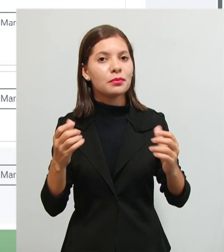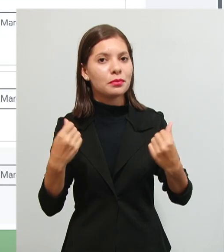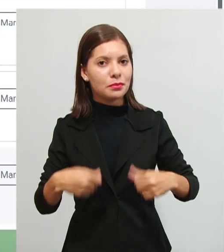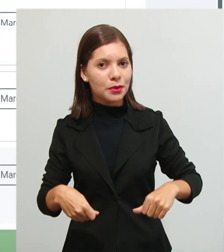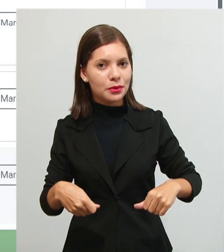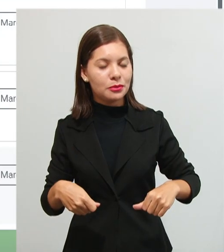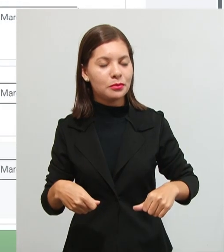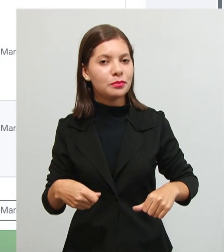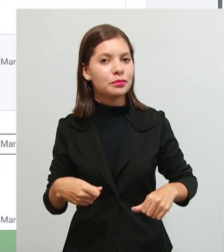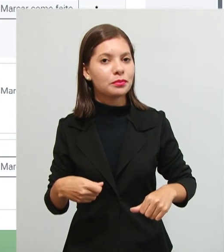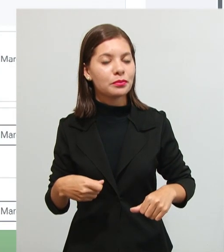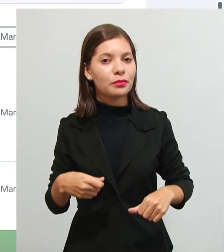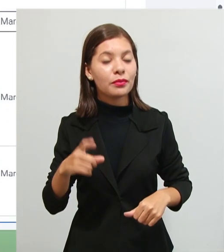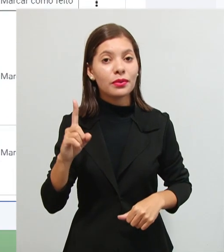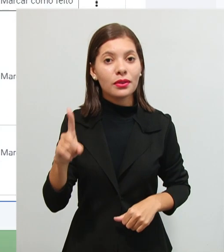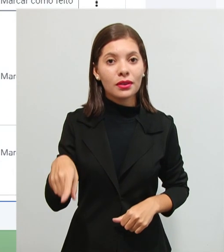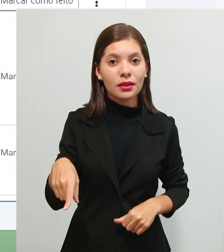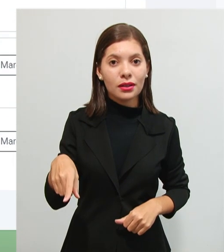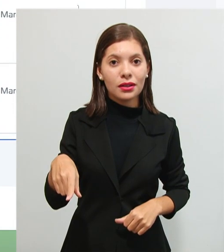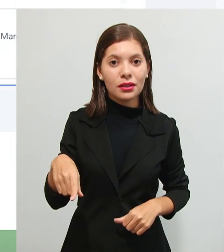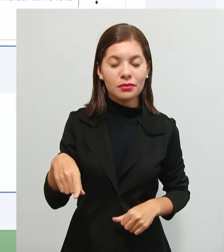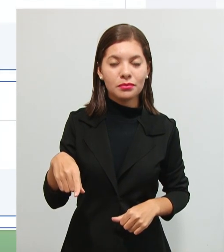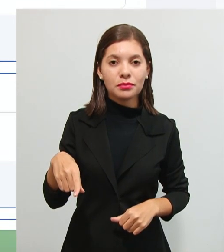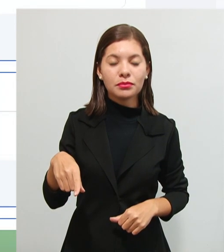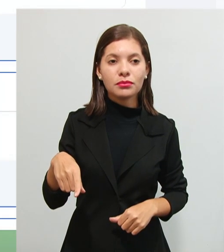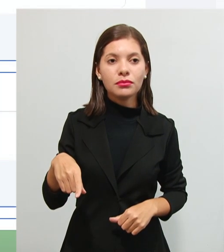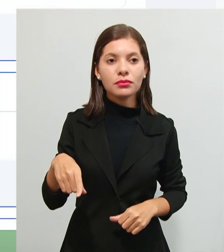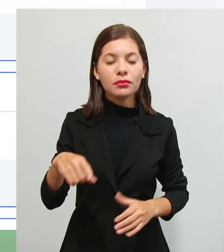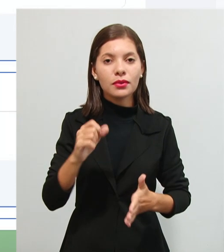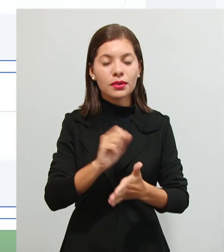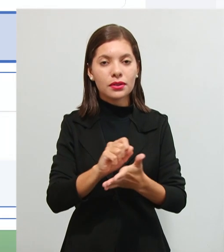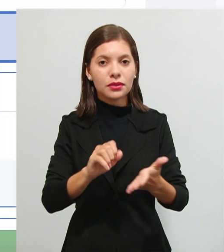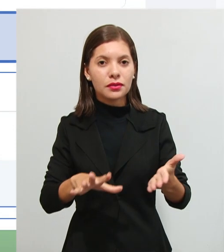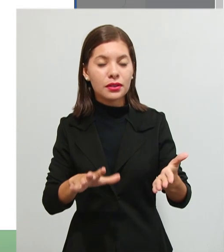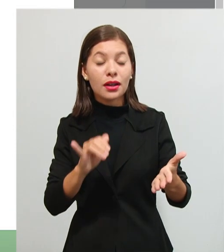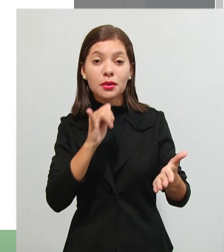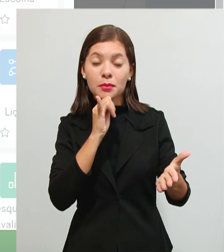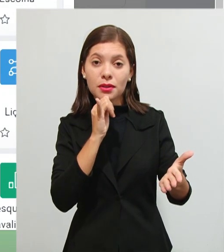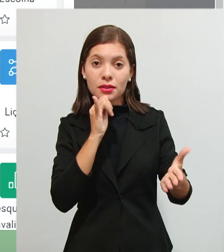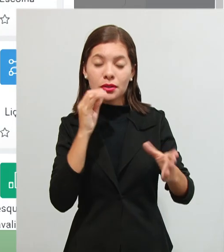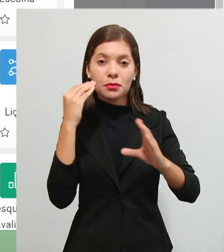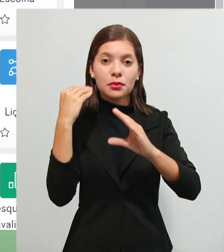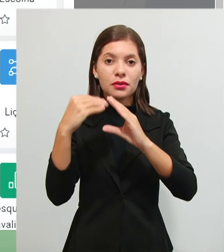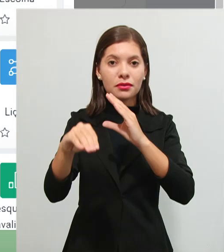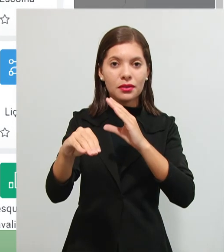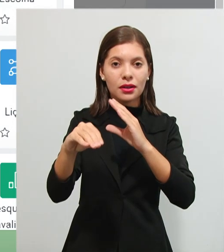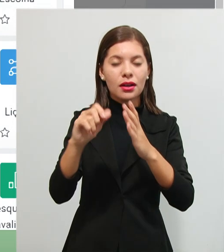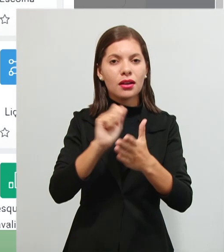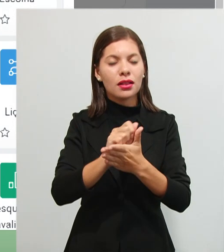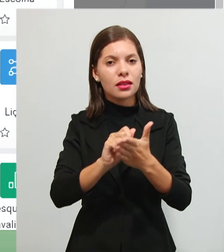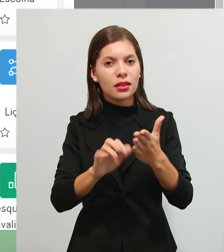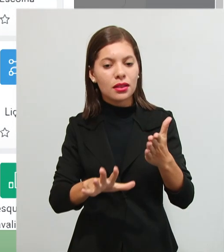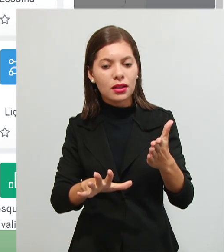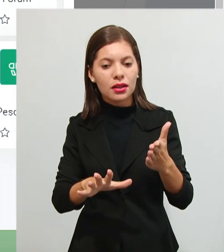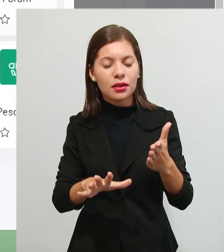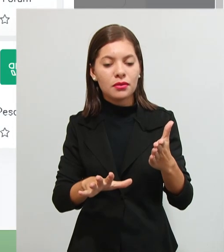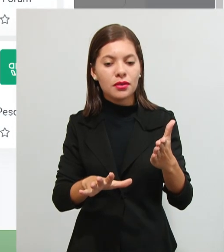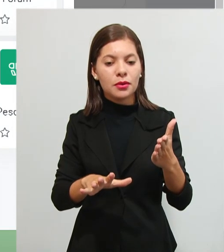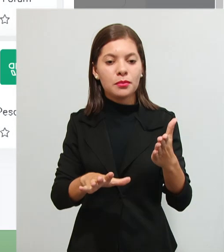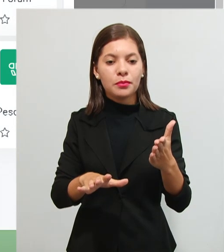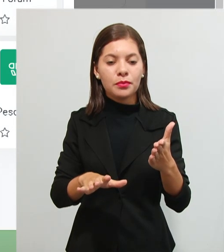E mais uma atividade seria, por exemplo, o envio da tarefa. Então eu vou